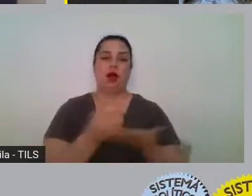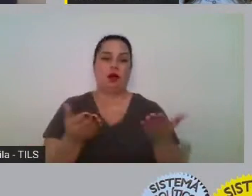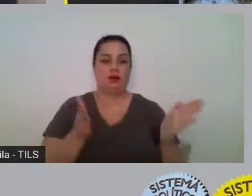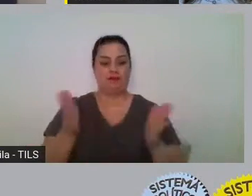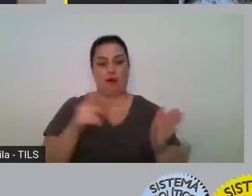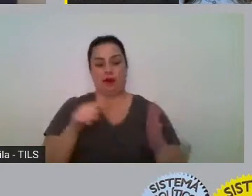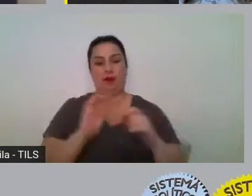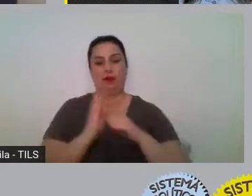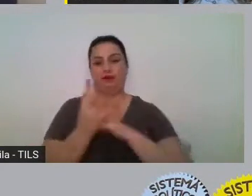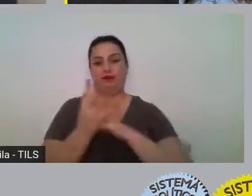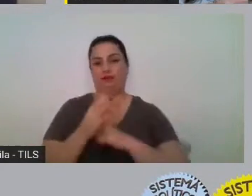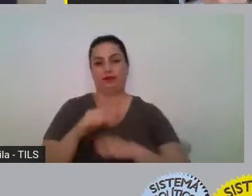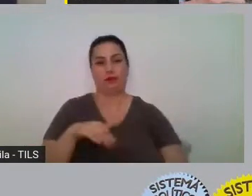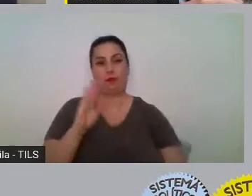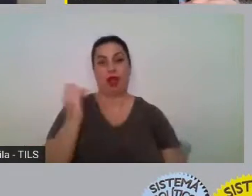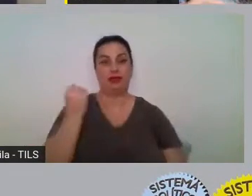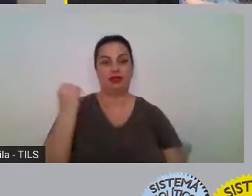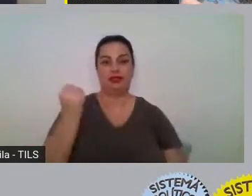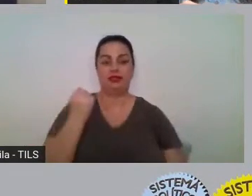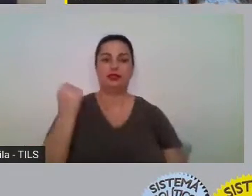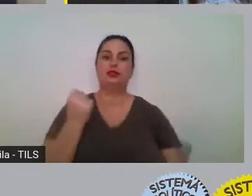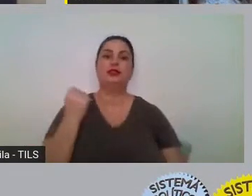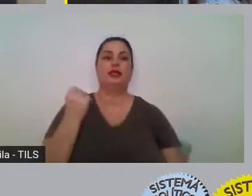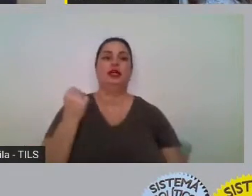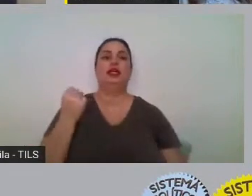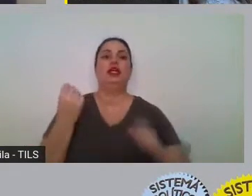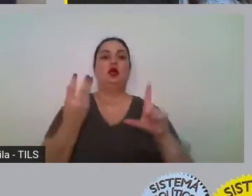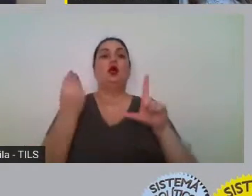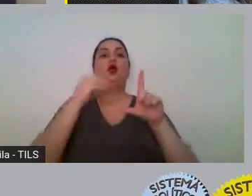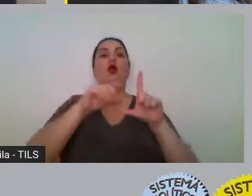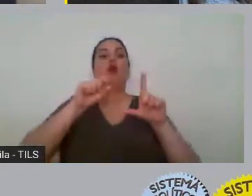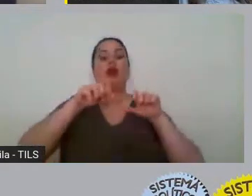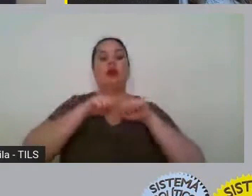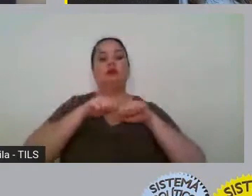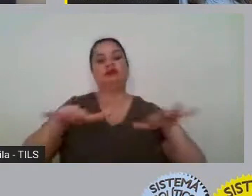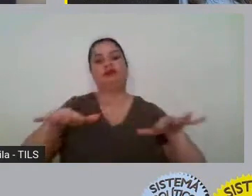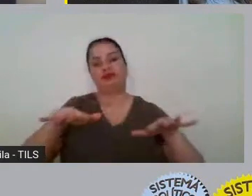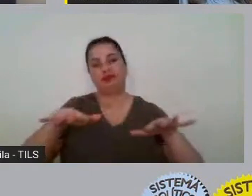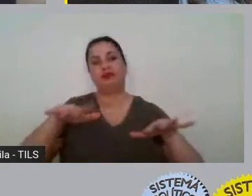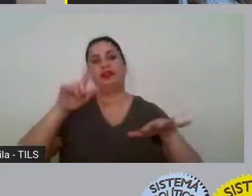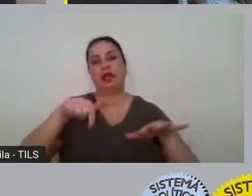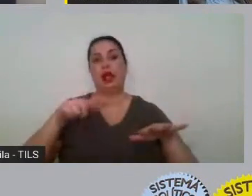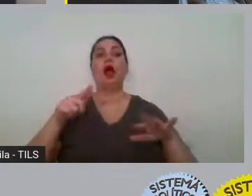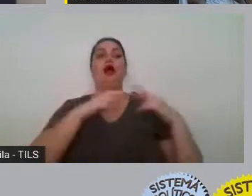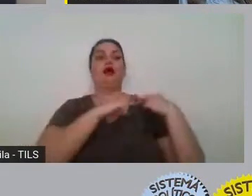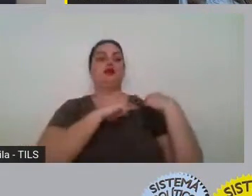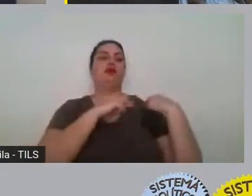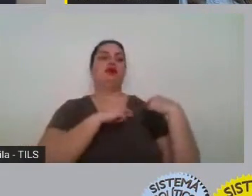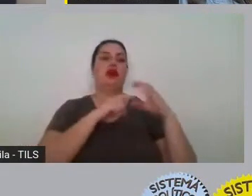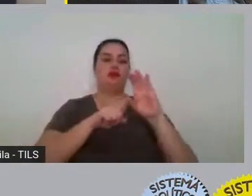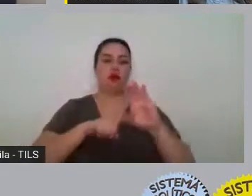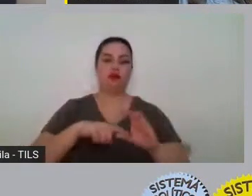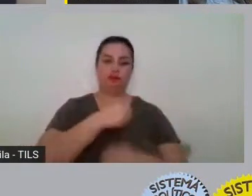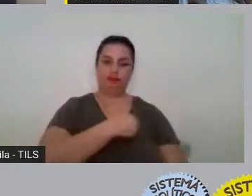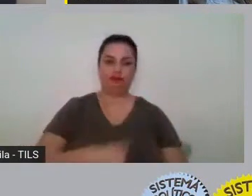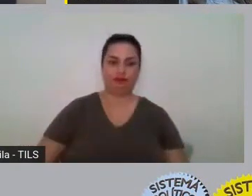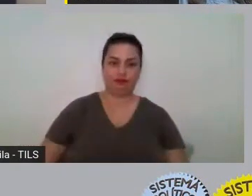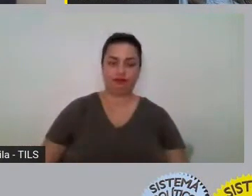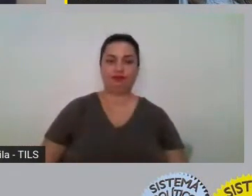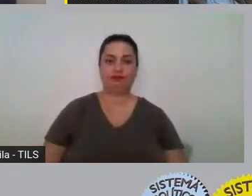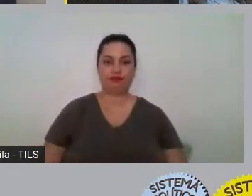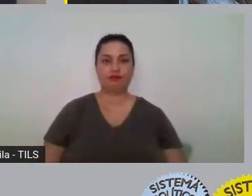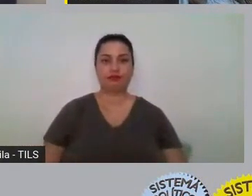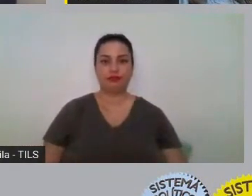grande mídia como responsáveis pela dívida pública, que encobriu justamente os verdadeiros